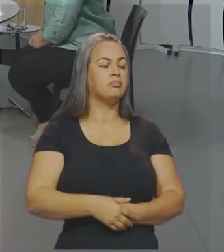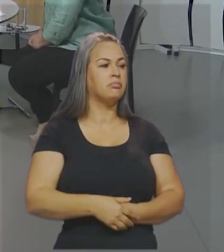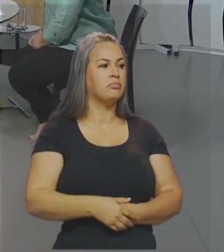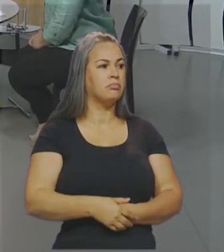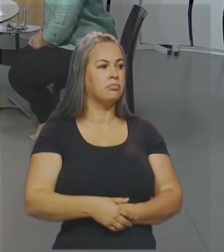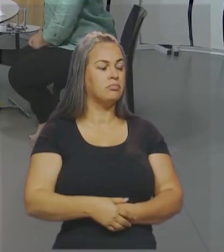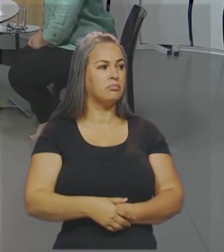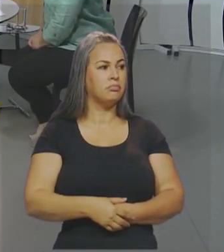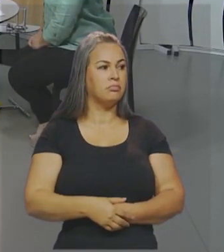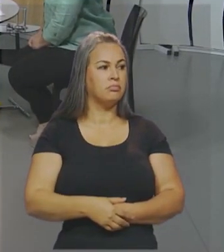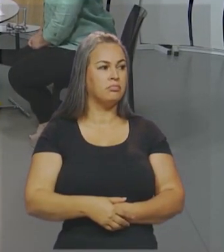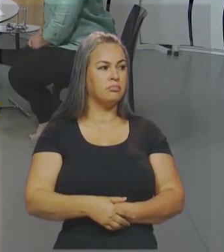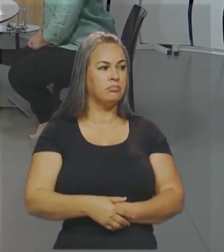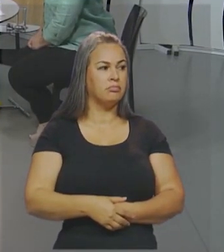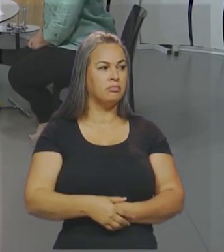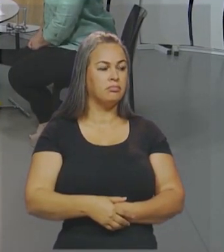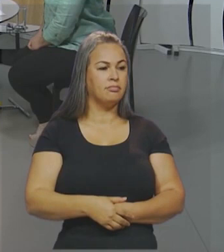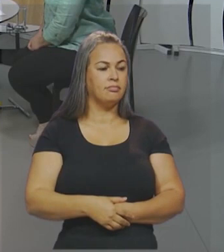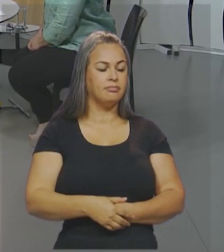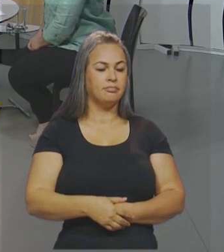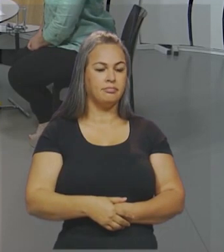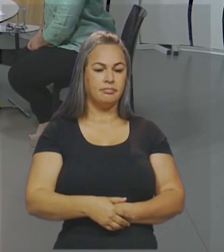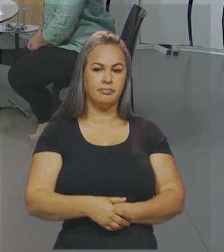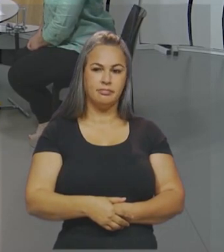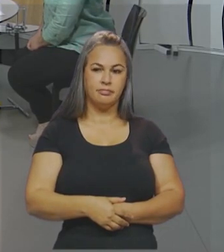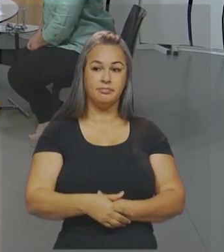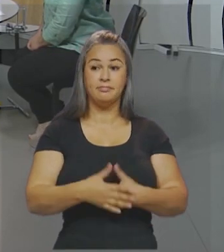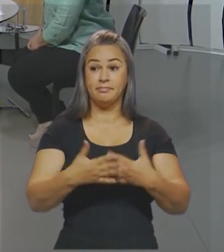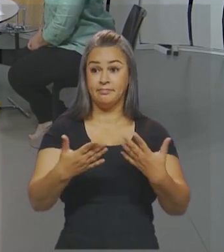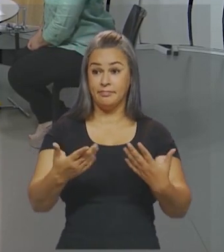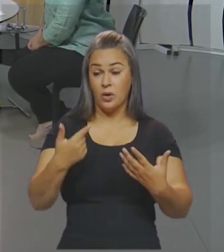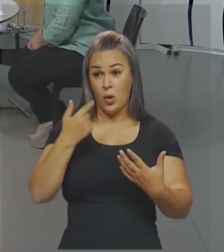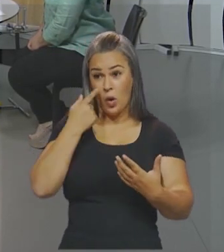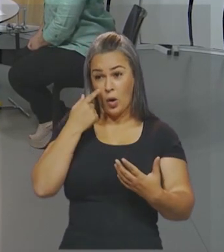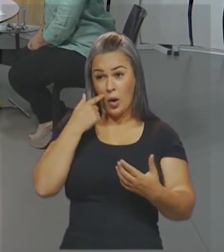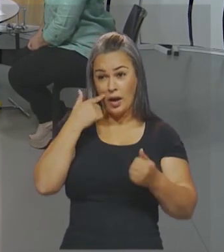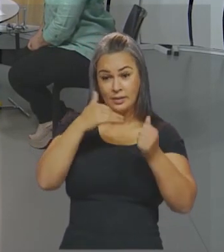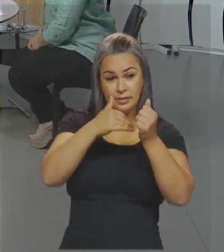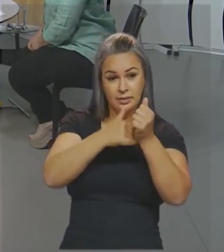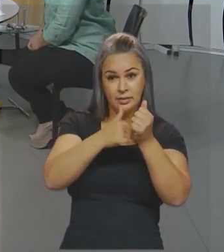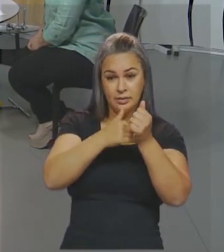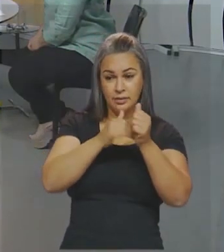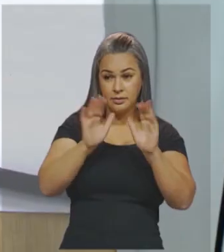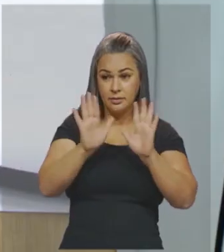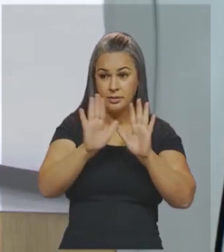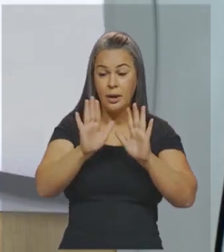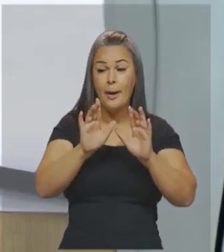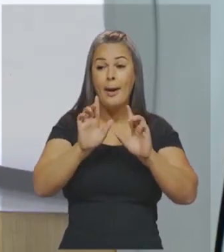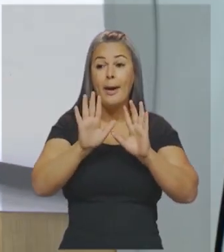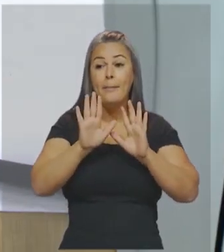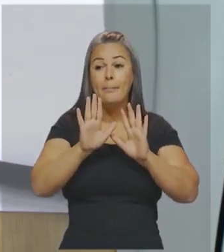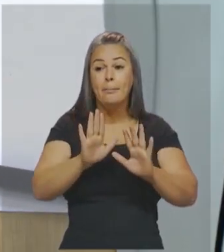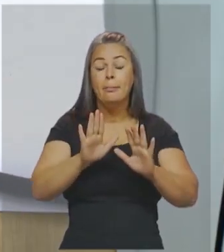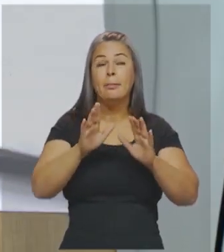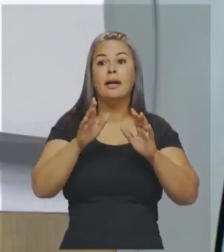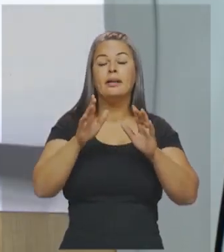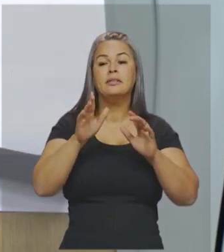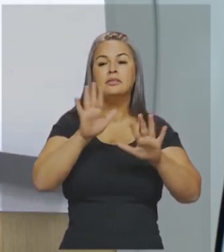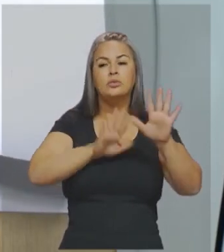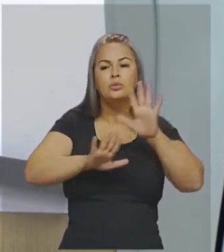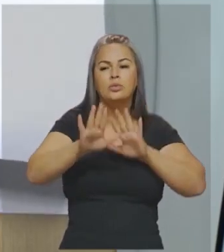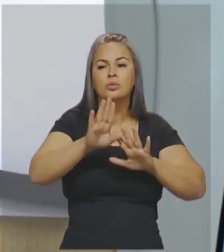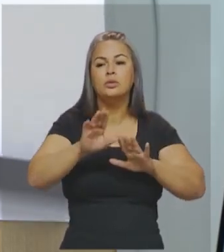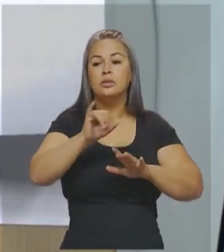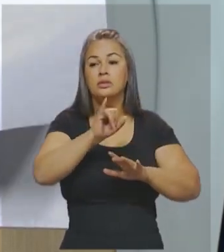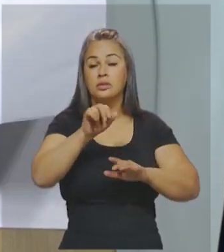Não tem mistério, não. Só tem que tomar cuidado quando for trabalhar com número decimal, não colocar em ordem, né, errada.